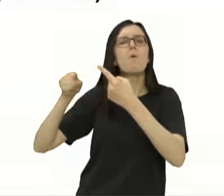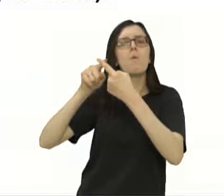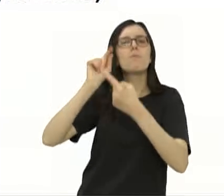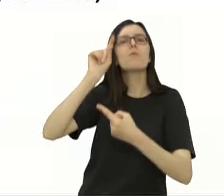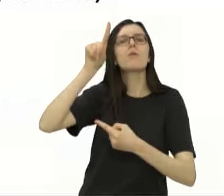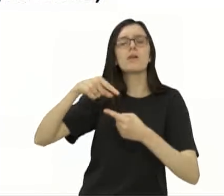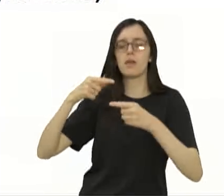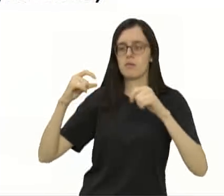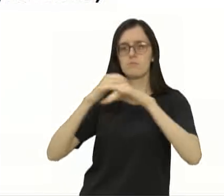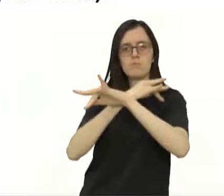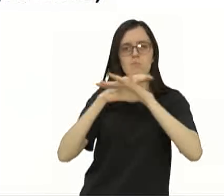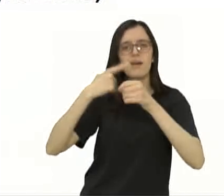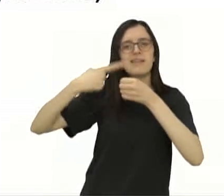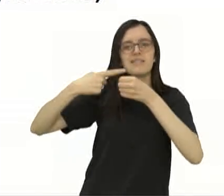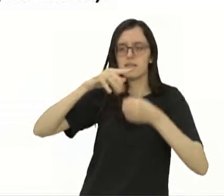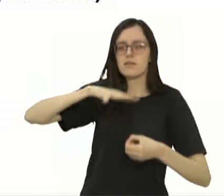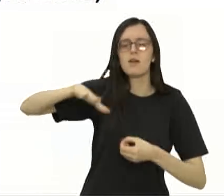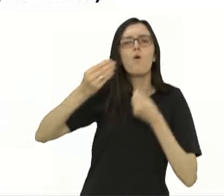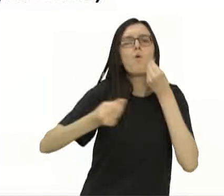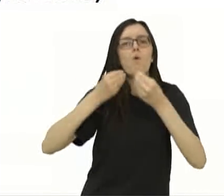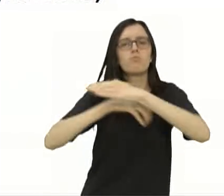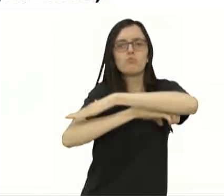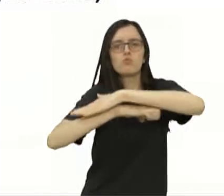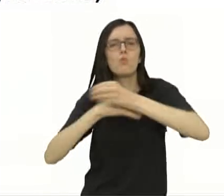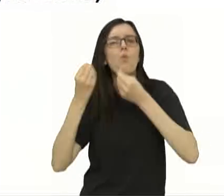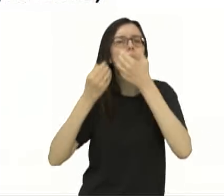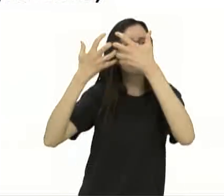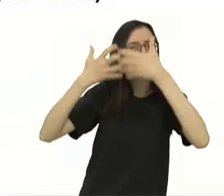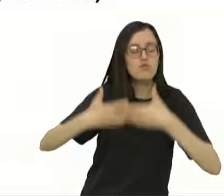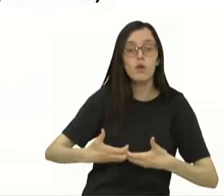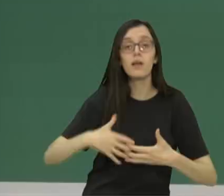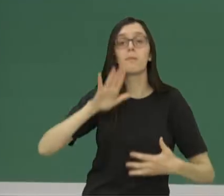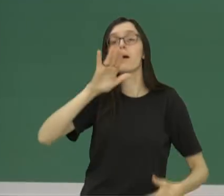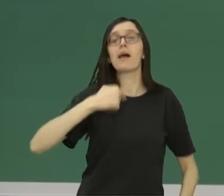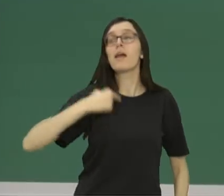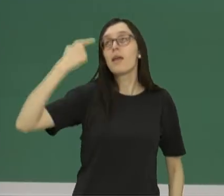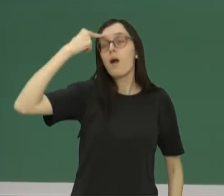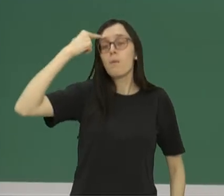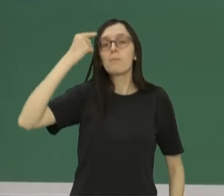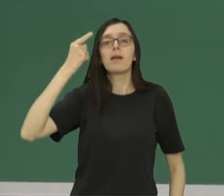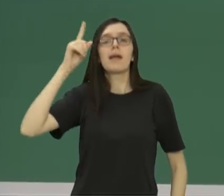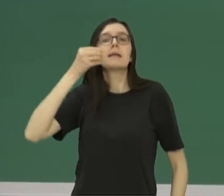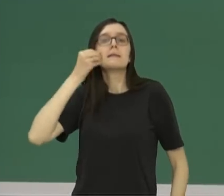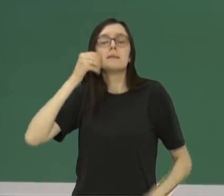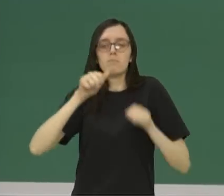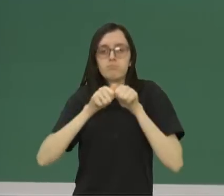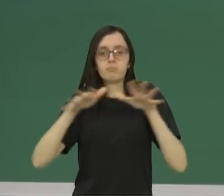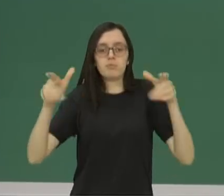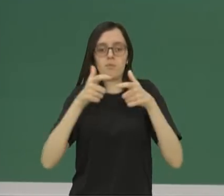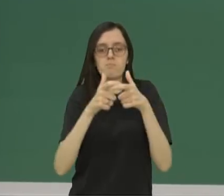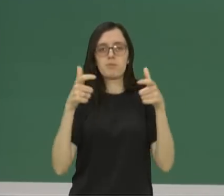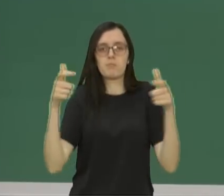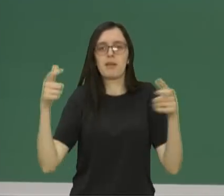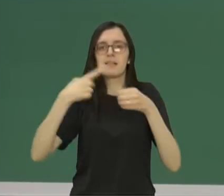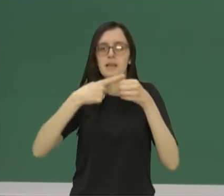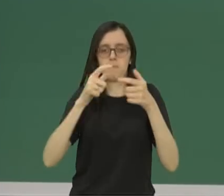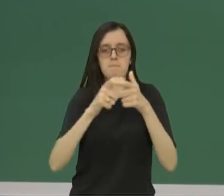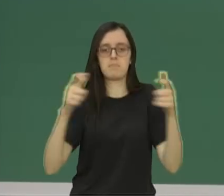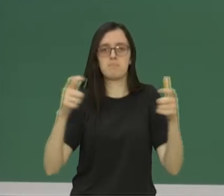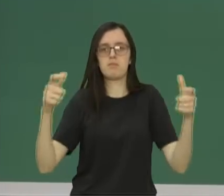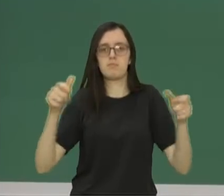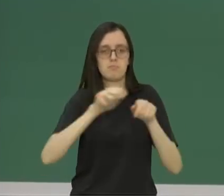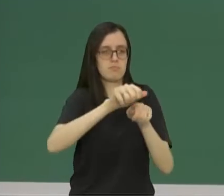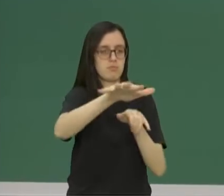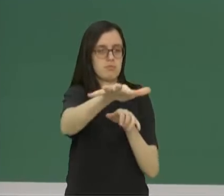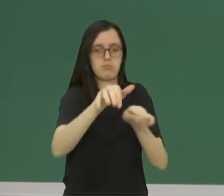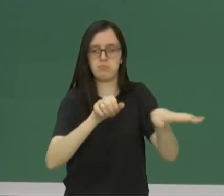da urbanização das cidades, né? Então, quando eu vou pensar em ampliar as cidades vão crescendo, né? Vão